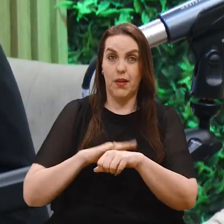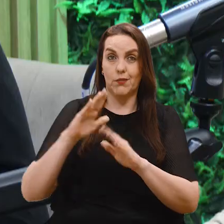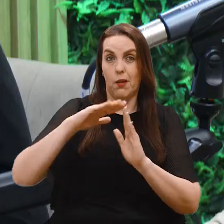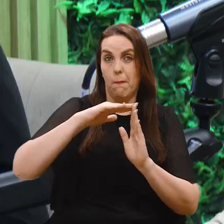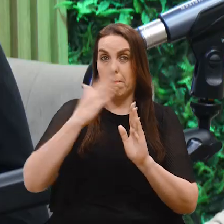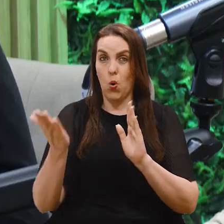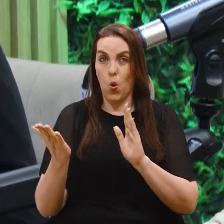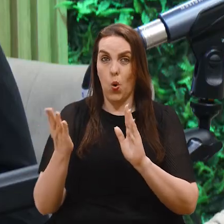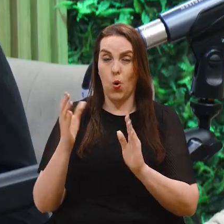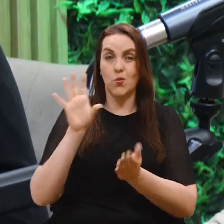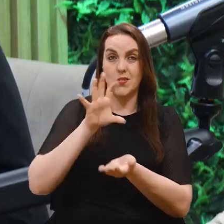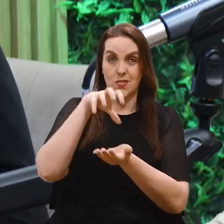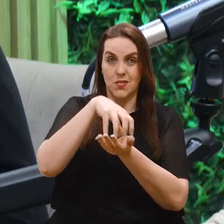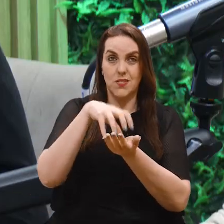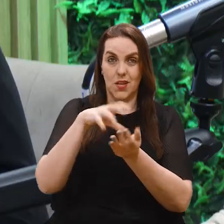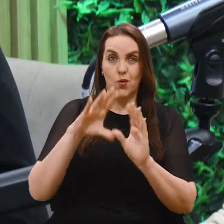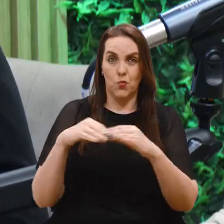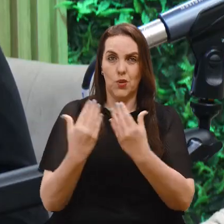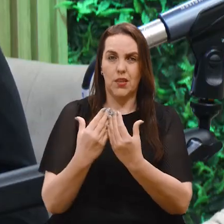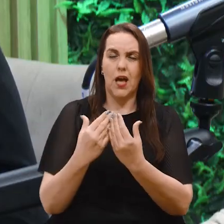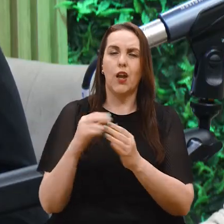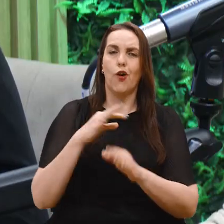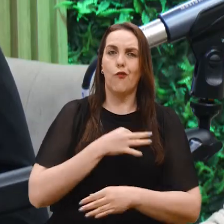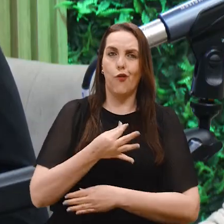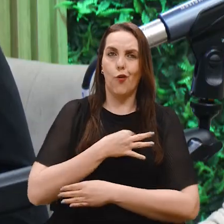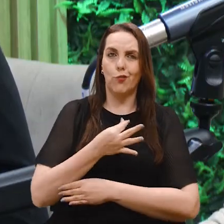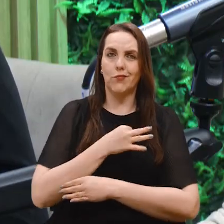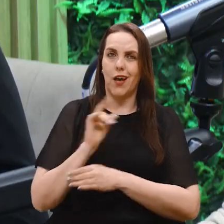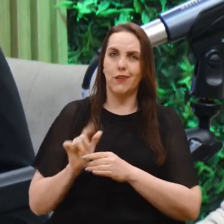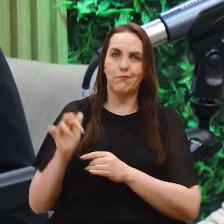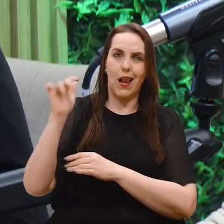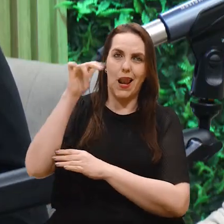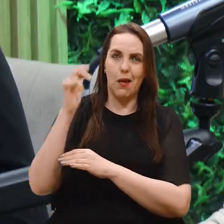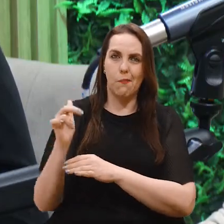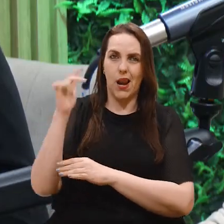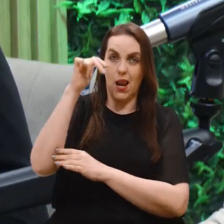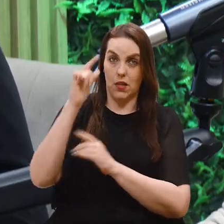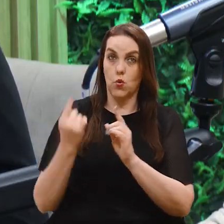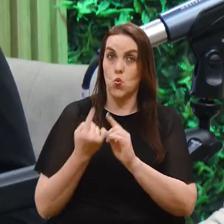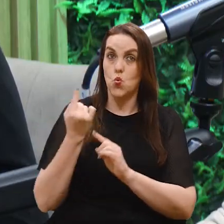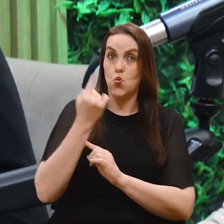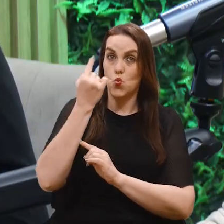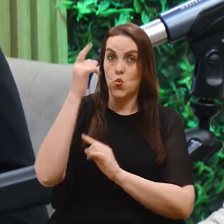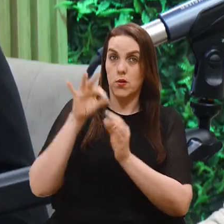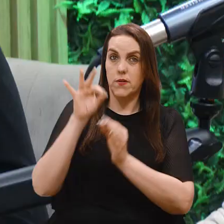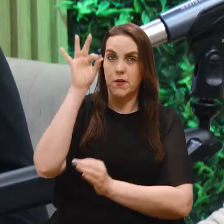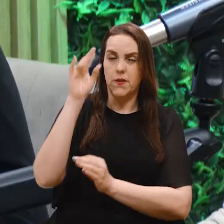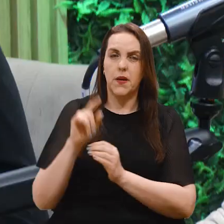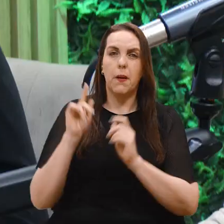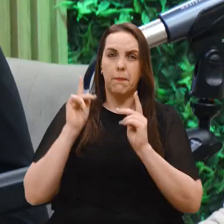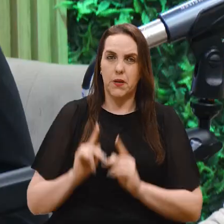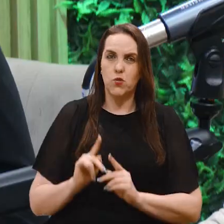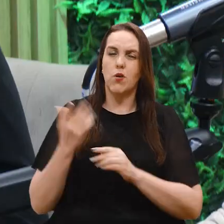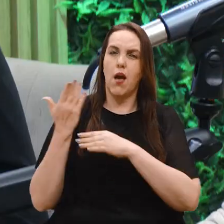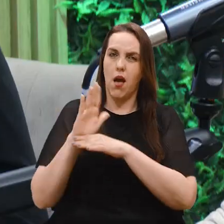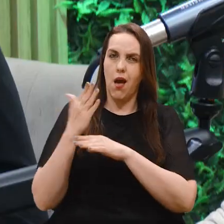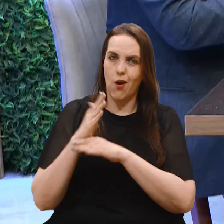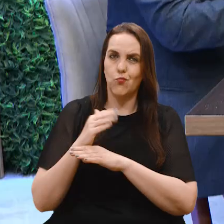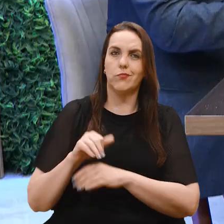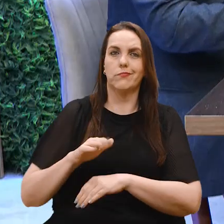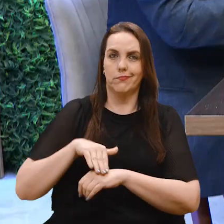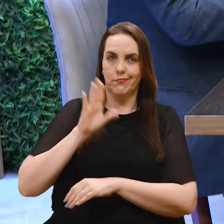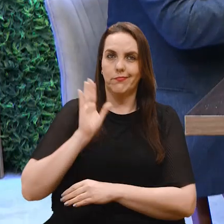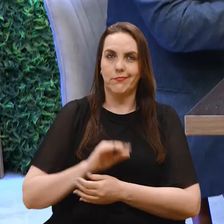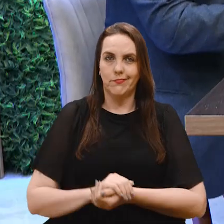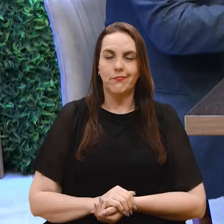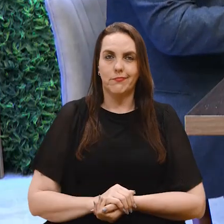conseguiu bastante voluntários ali para ajudar, para subir lá em cima, que é alto lá. Então, o pessoal colabora bastante. Quais são